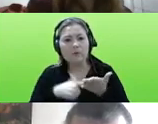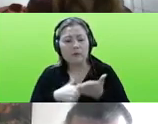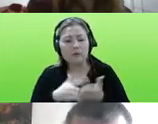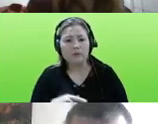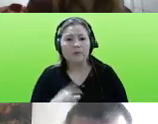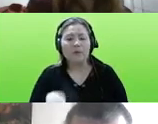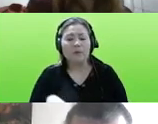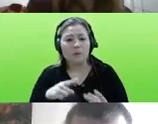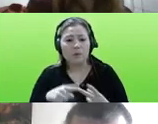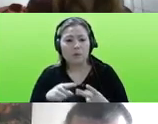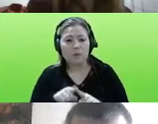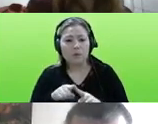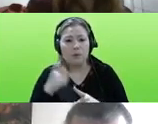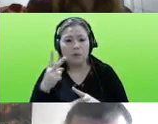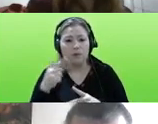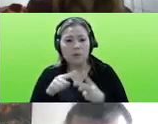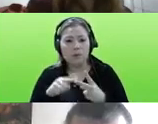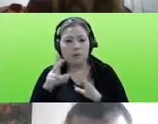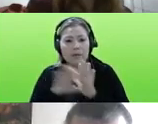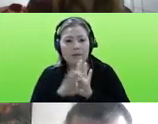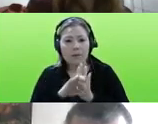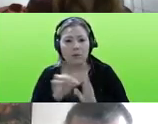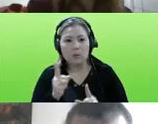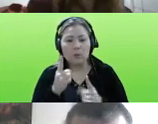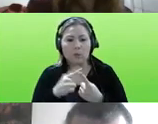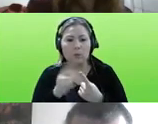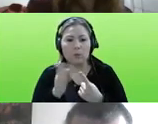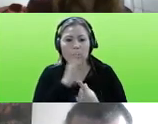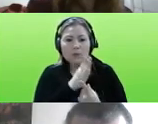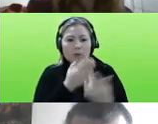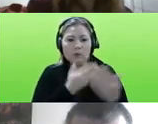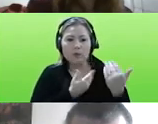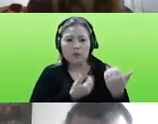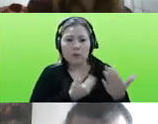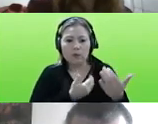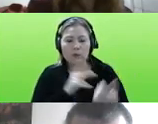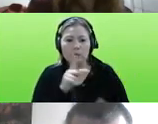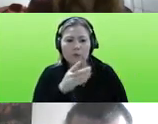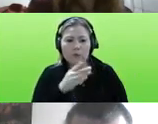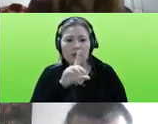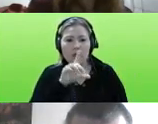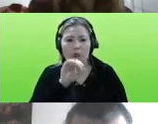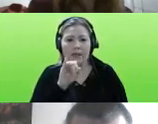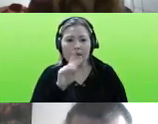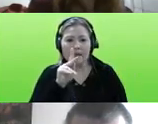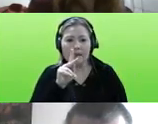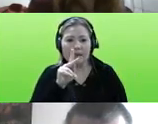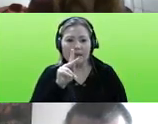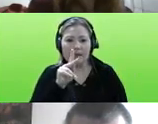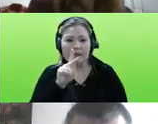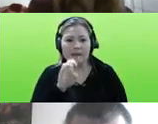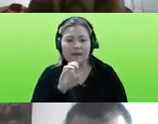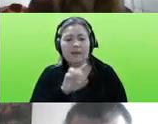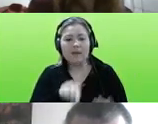dois outros capítulos, um do jovem professor Loic e outro